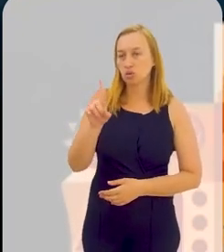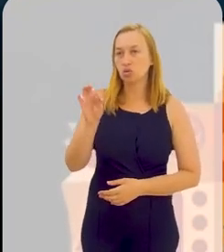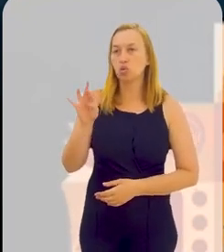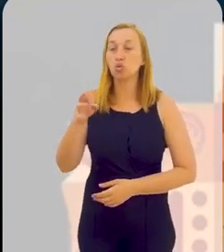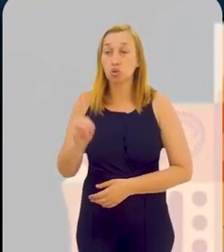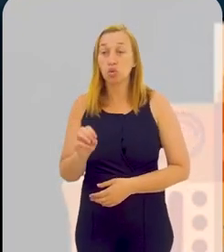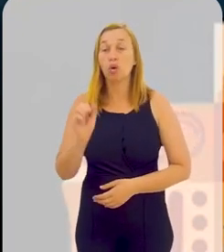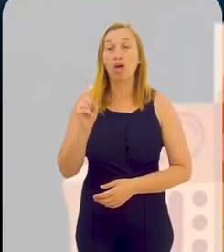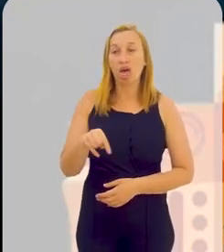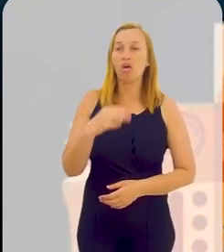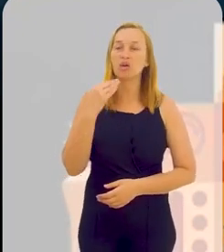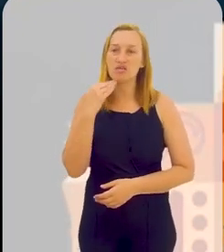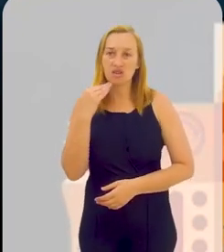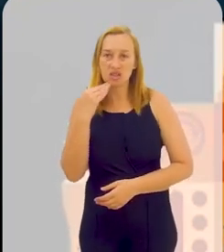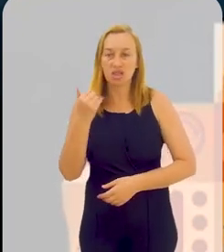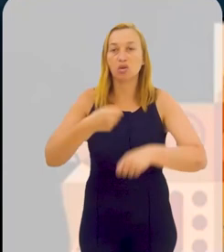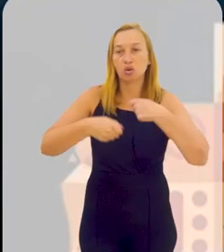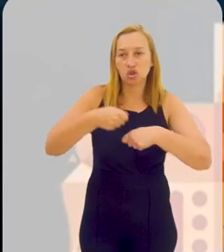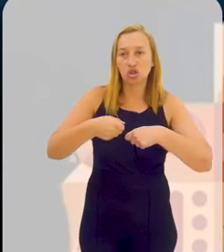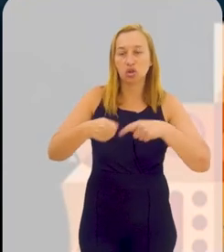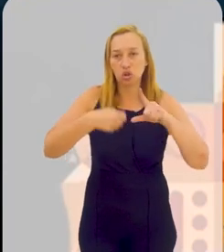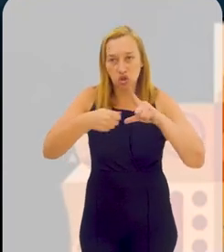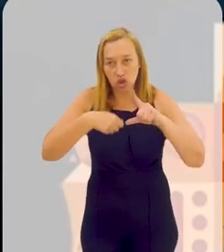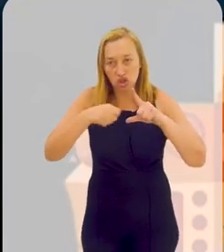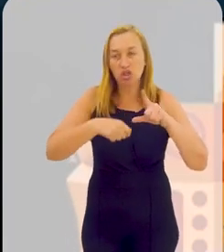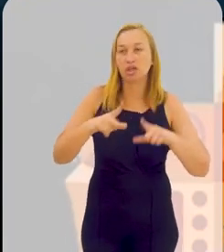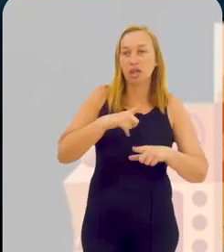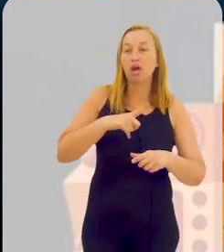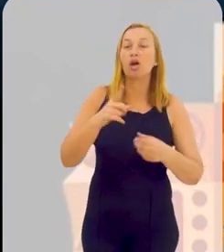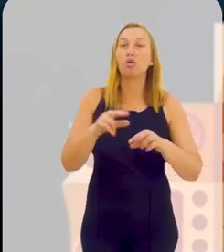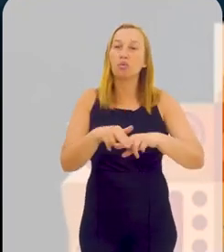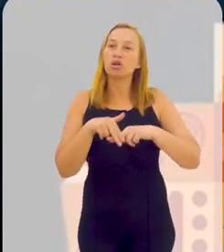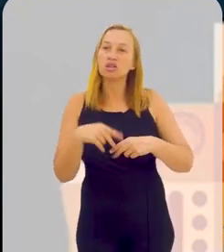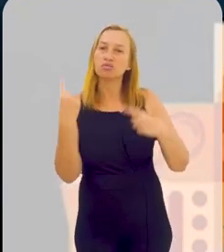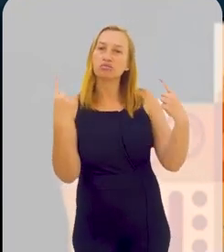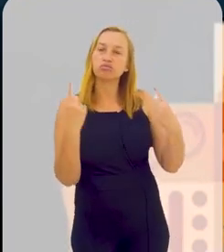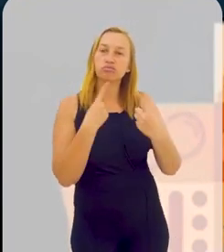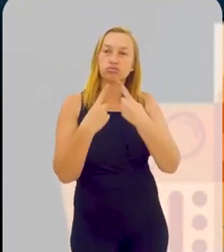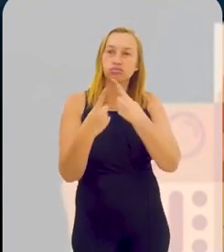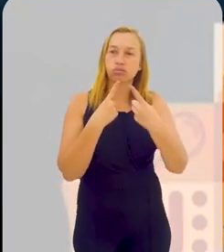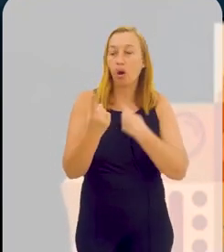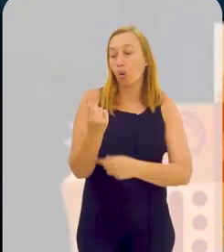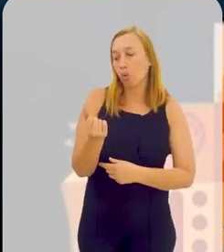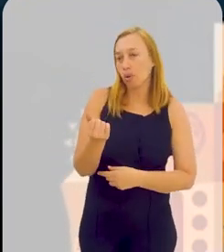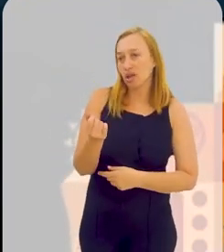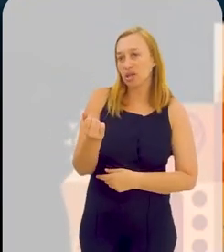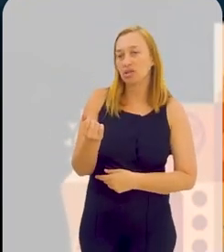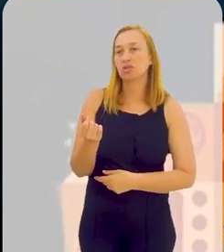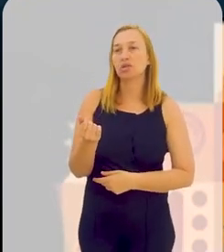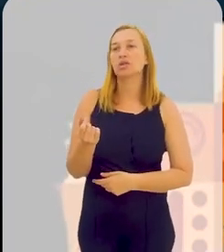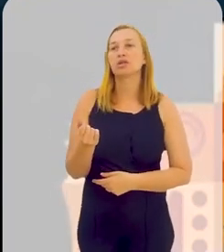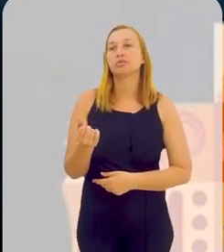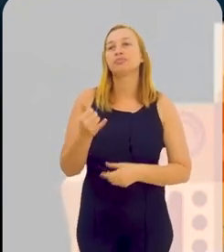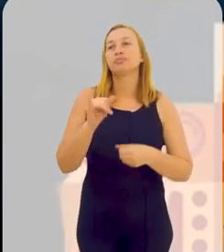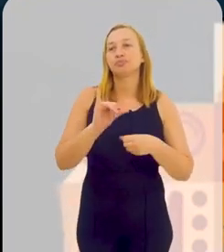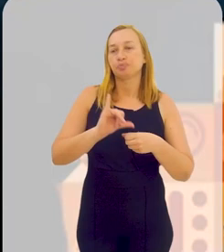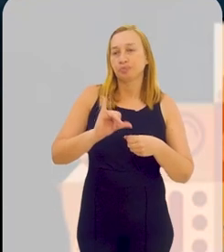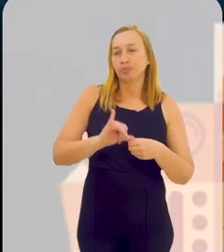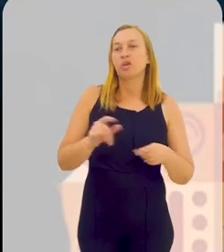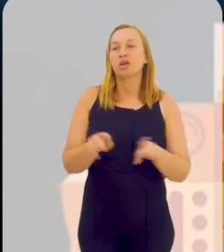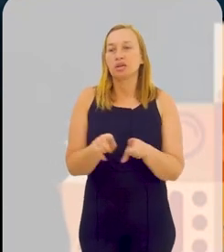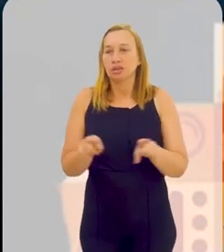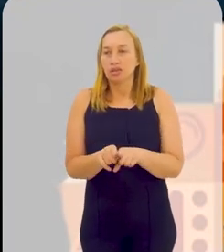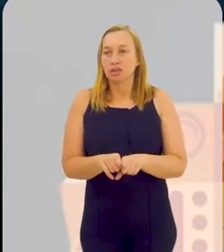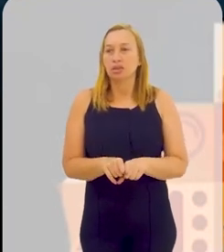Isso é uma deficiência logística que nós temos. É por isso que esse debate, muitas vezes, do preço do combustível, né, ele tem que ser